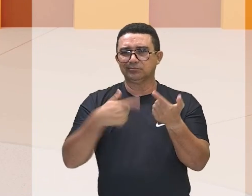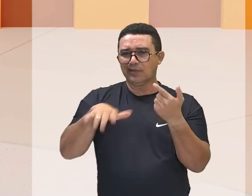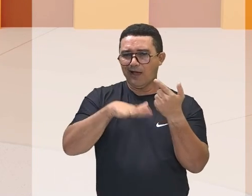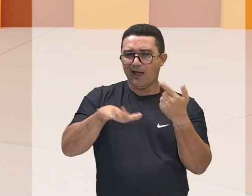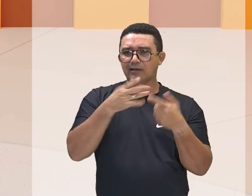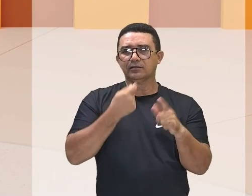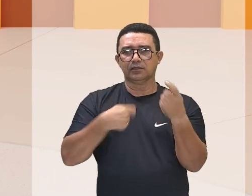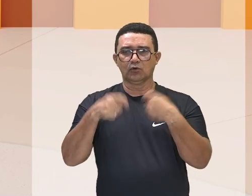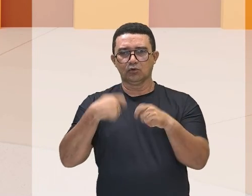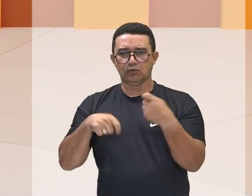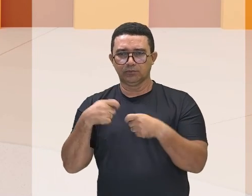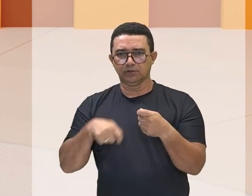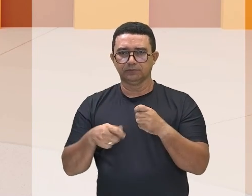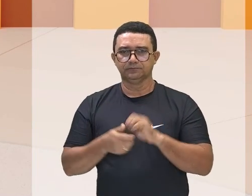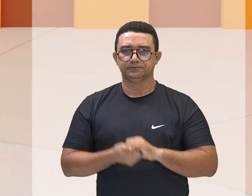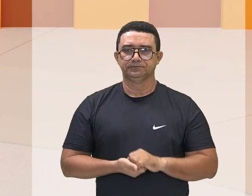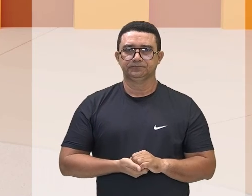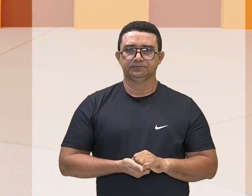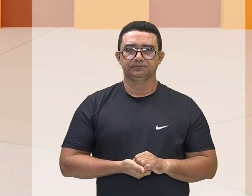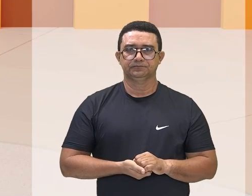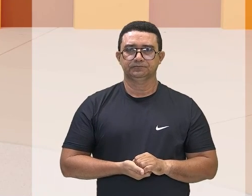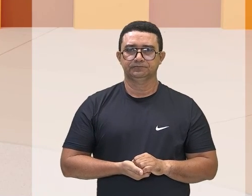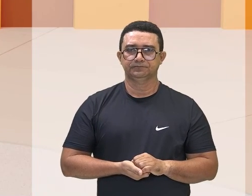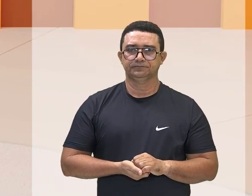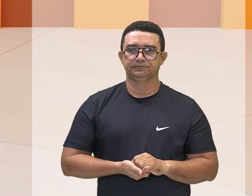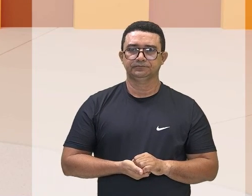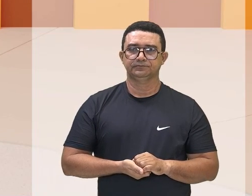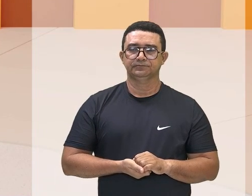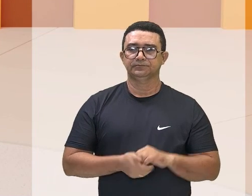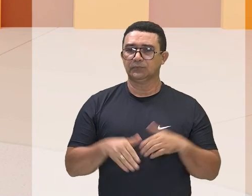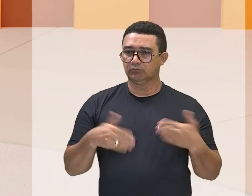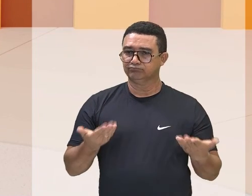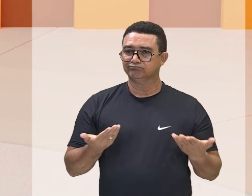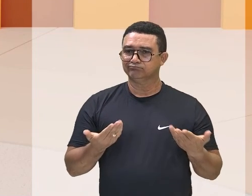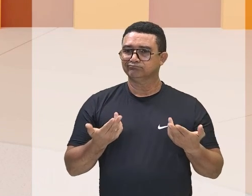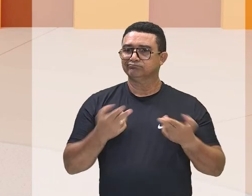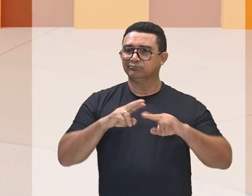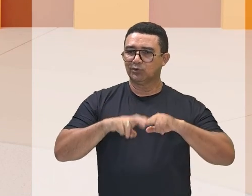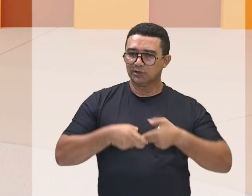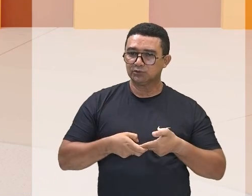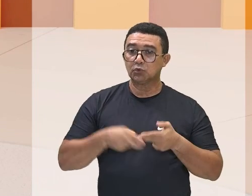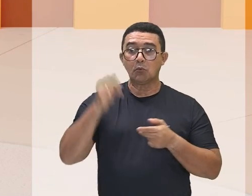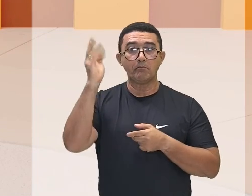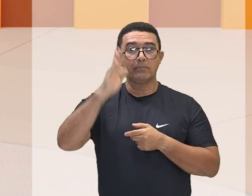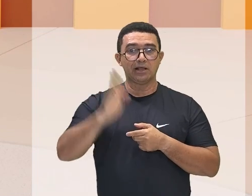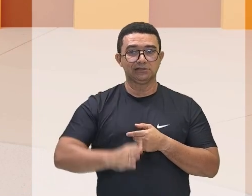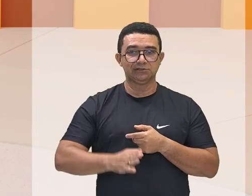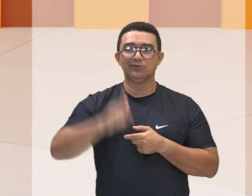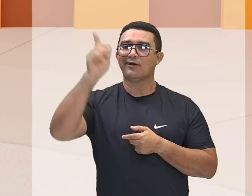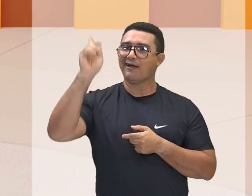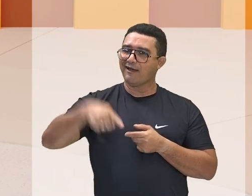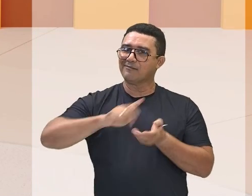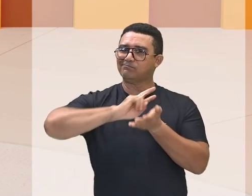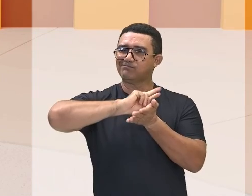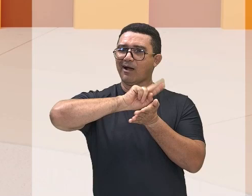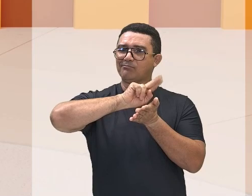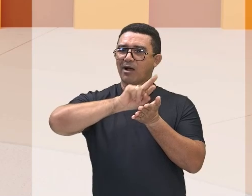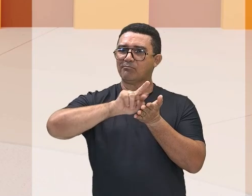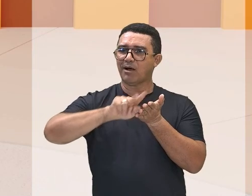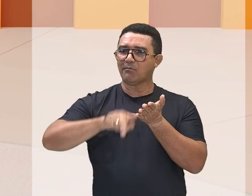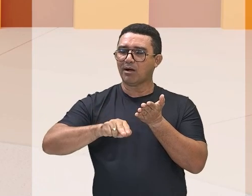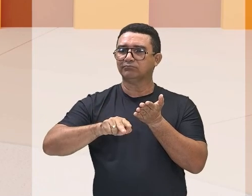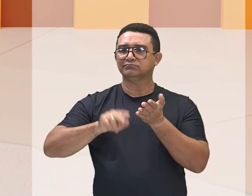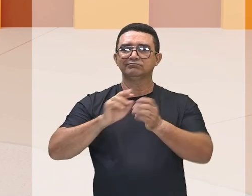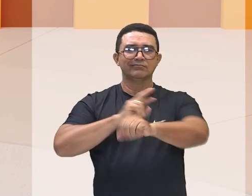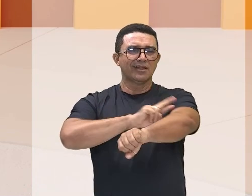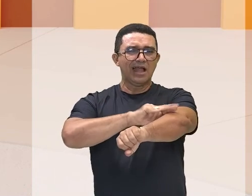só voltadas para o comércio. Então, é por isso que o Brasil é um povo altamente diversificado. É claro,